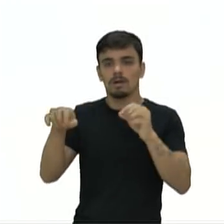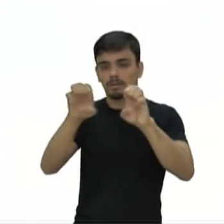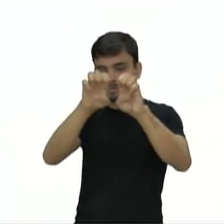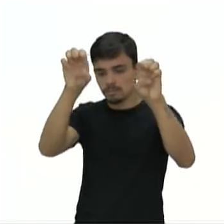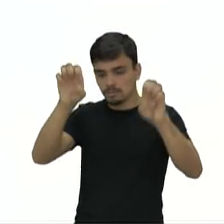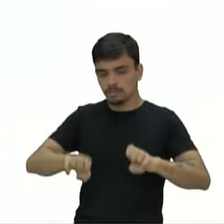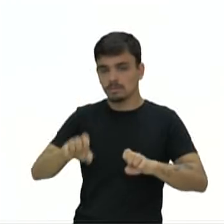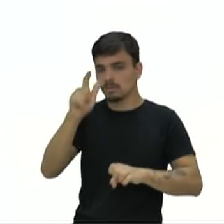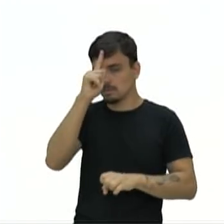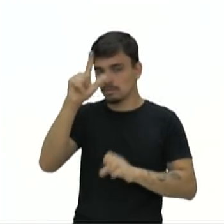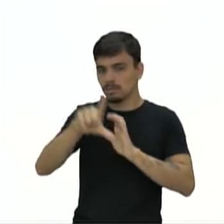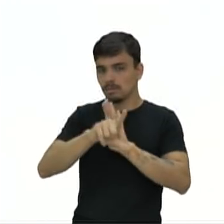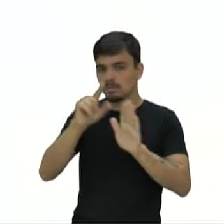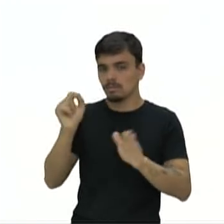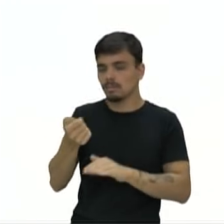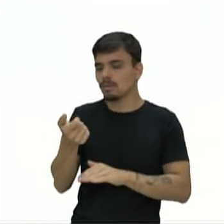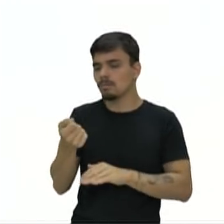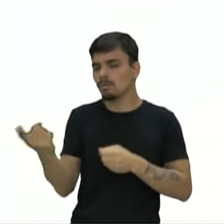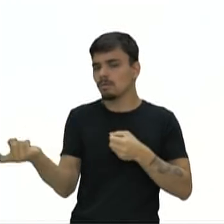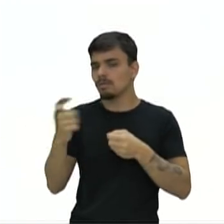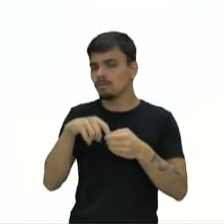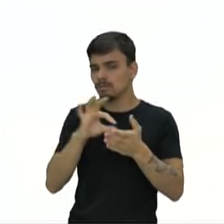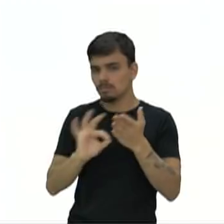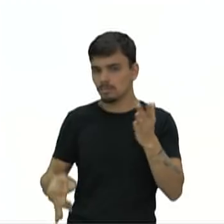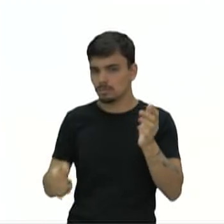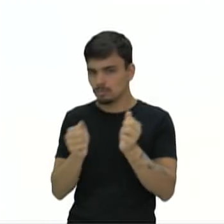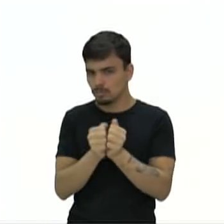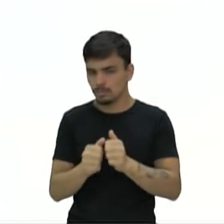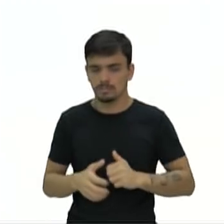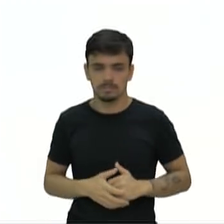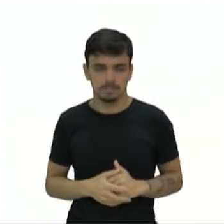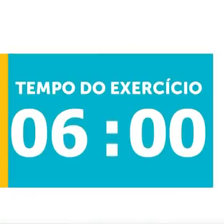Grécia Antiga? Daqui a pouquinho nós voltamos, corrigimos junto.